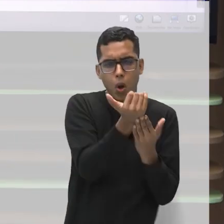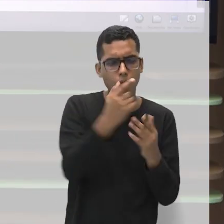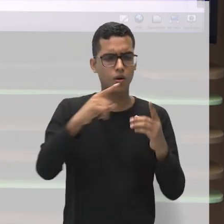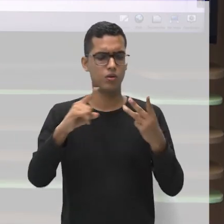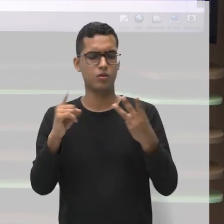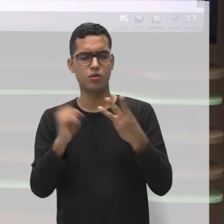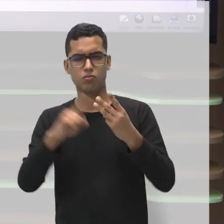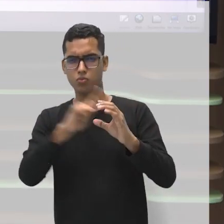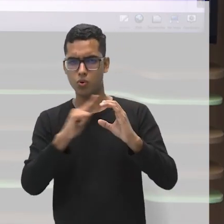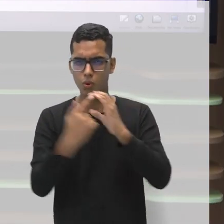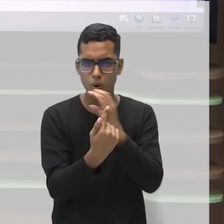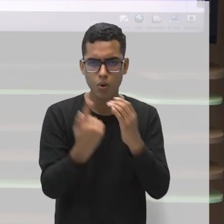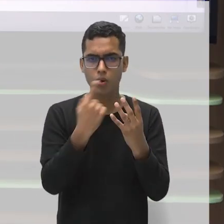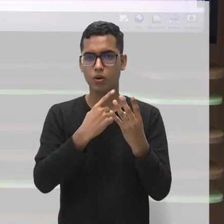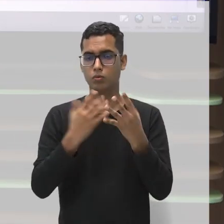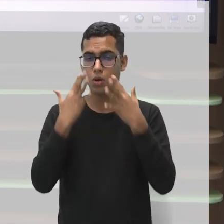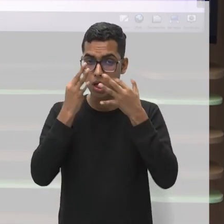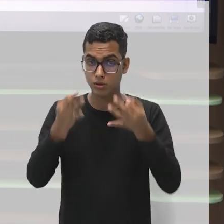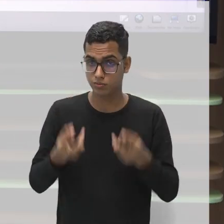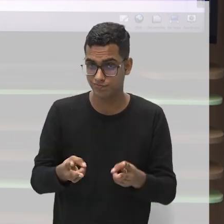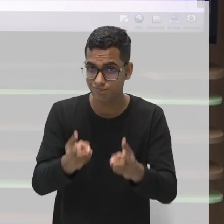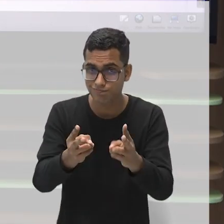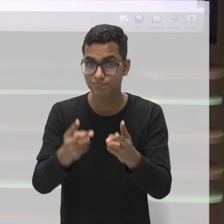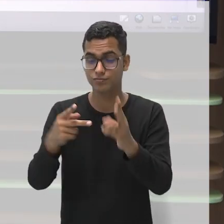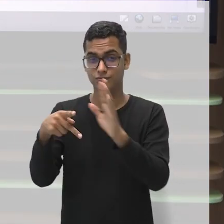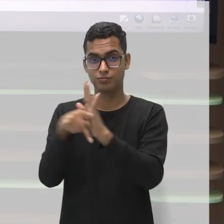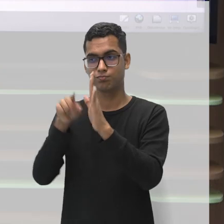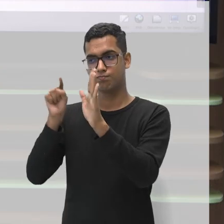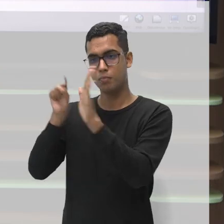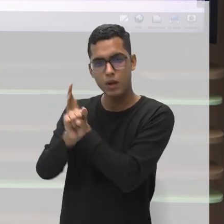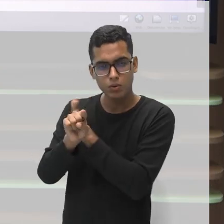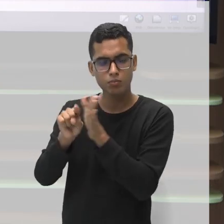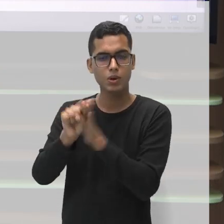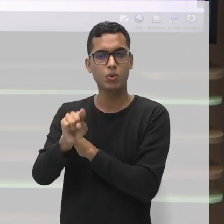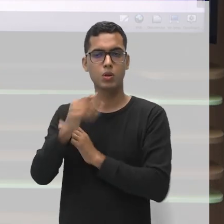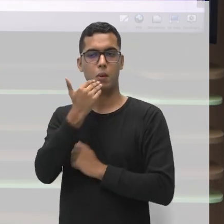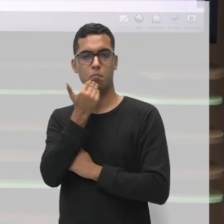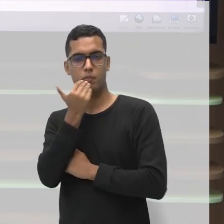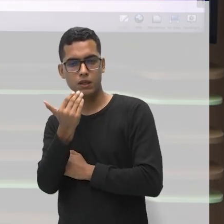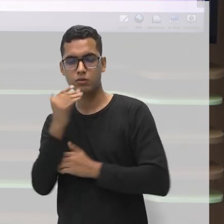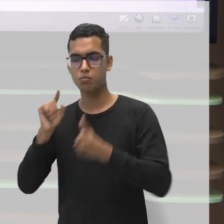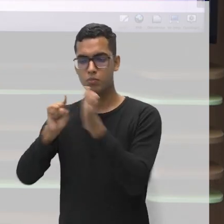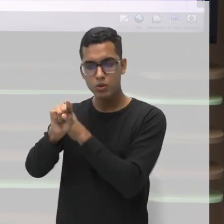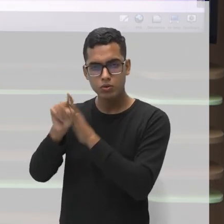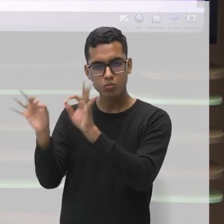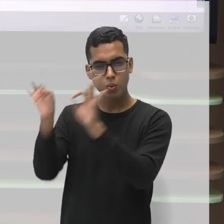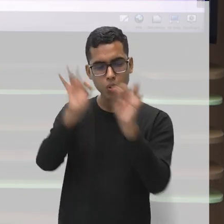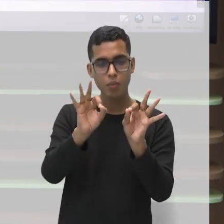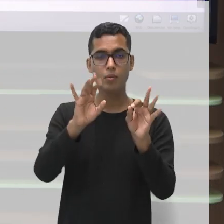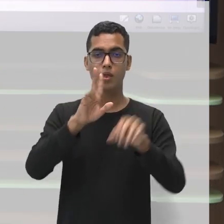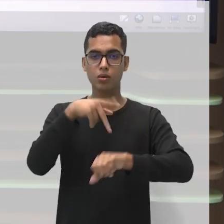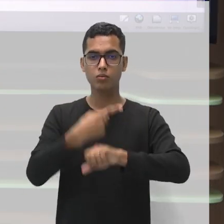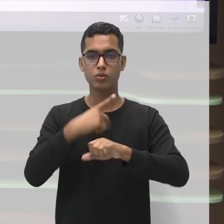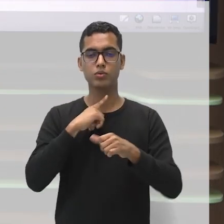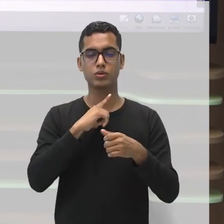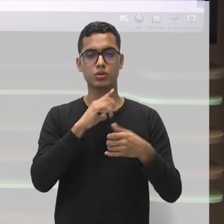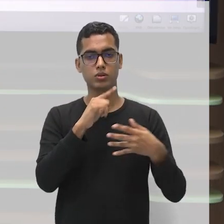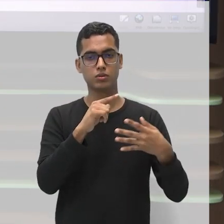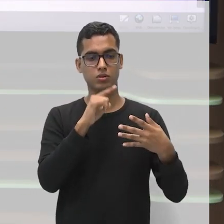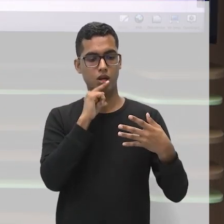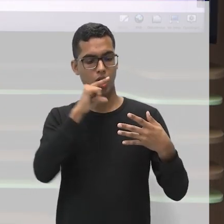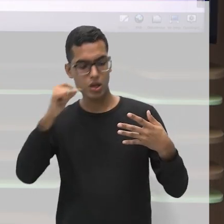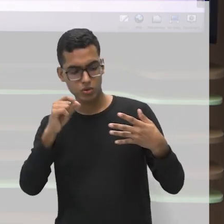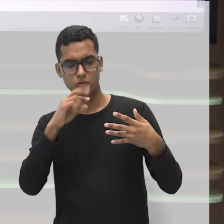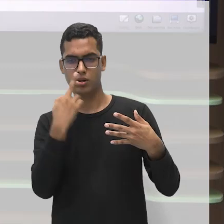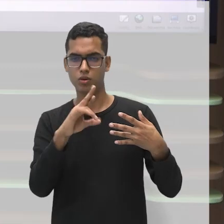geometria, prestar atenção na pergunta da questão, para não marcar a alternativa incorreta, né? Um distrator